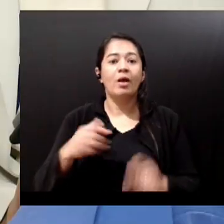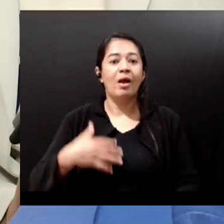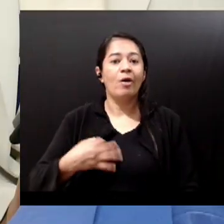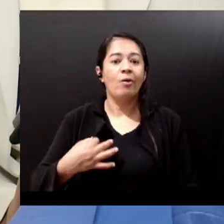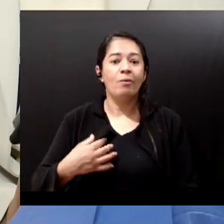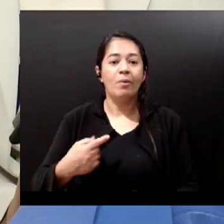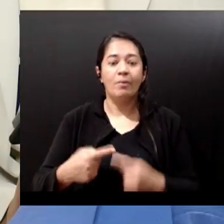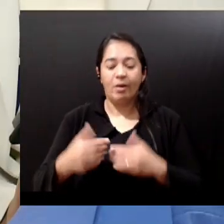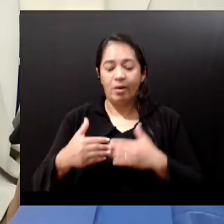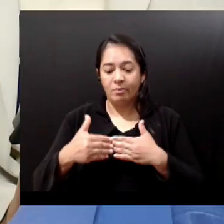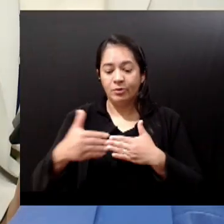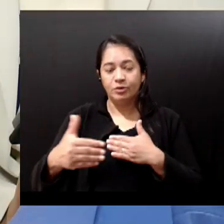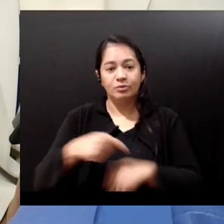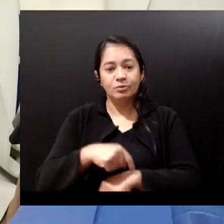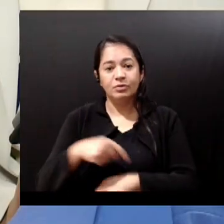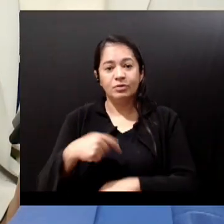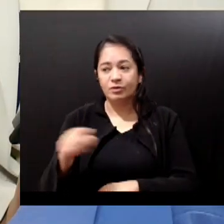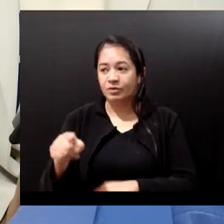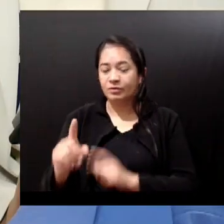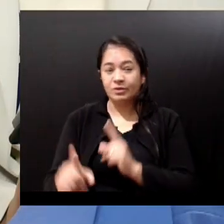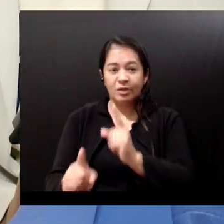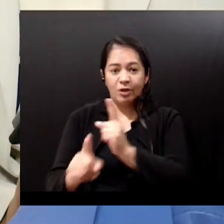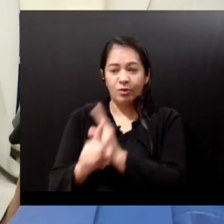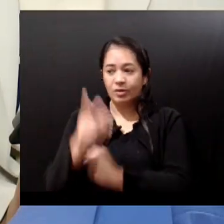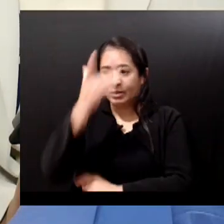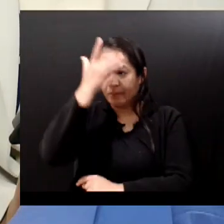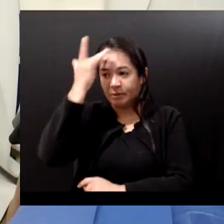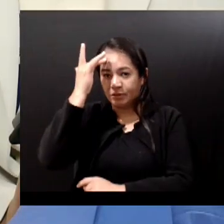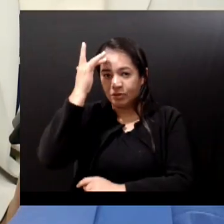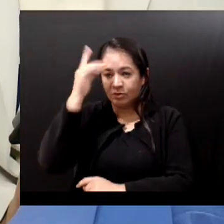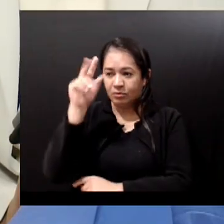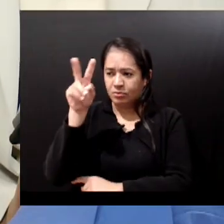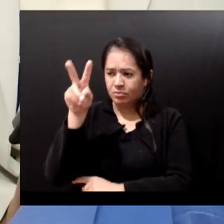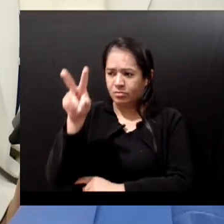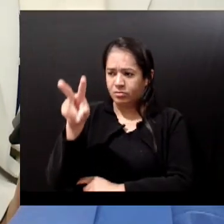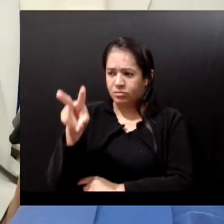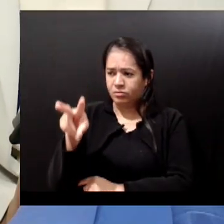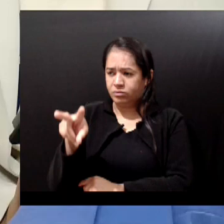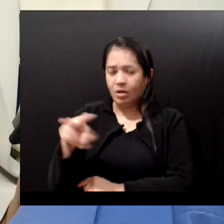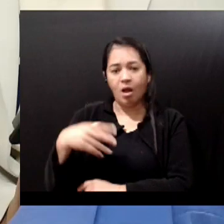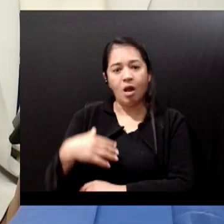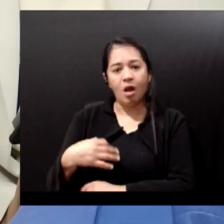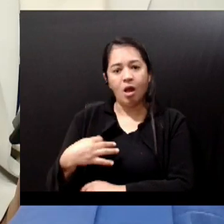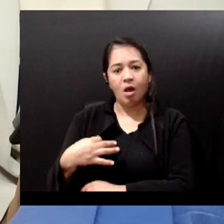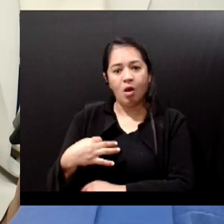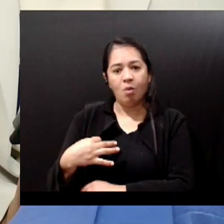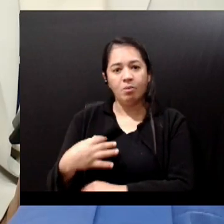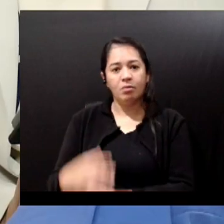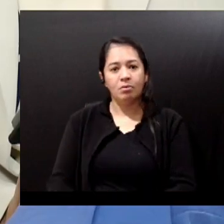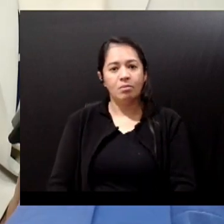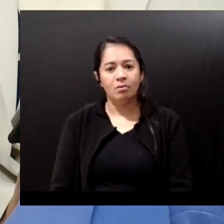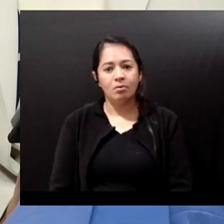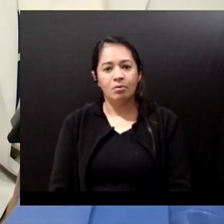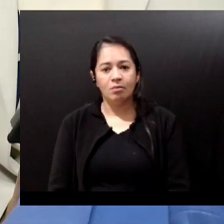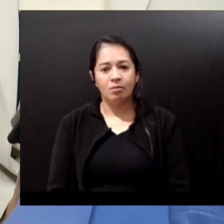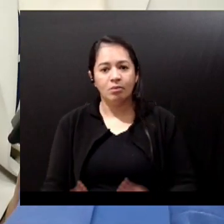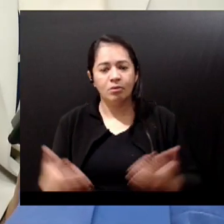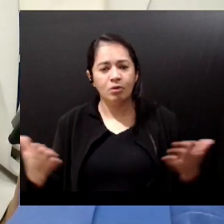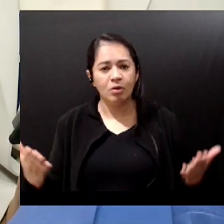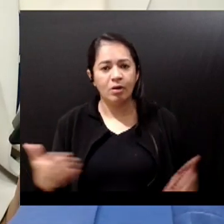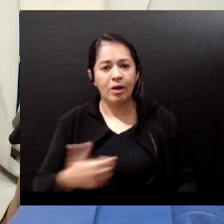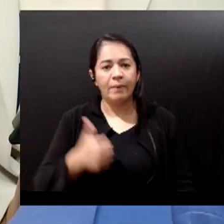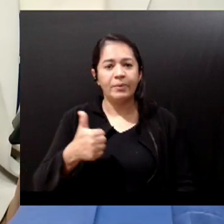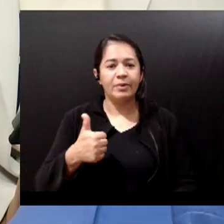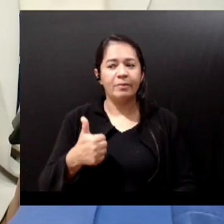momento que você encontra a pessoa, a primeira coisa que você faz é olhar aquela roupa, né, então Uhum. qual que é a primeira mensagem que você passa,